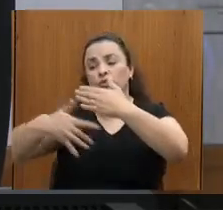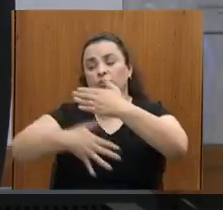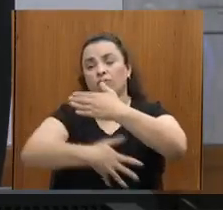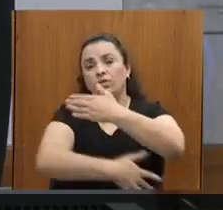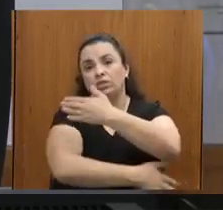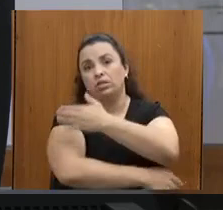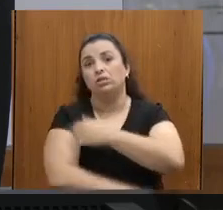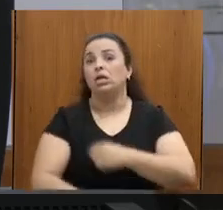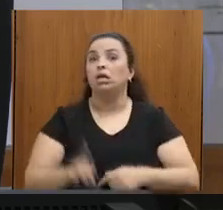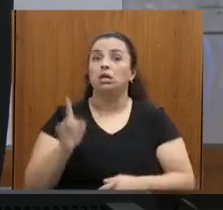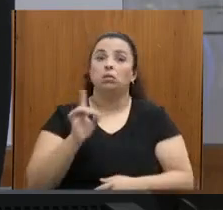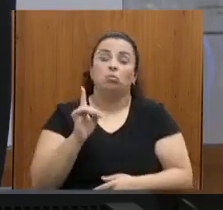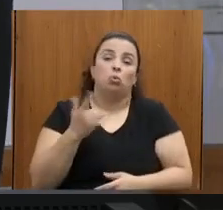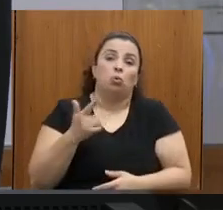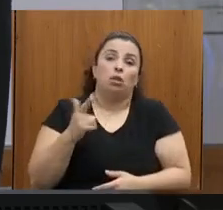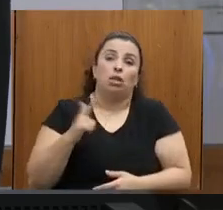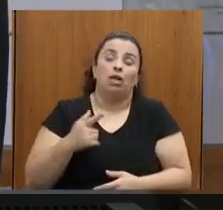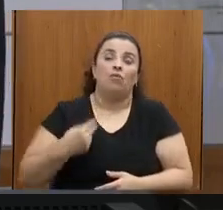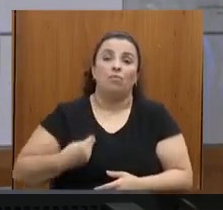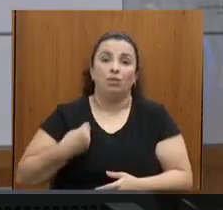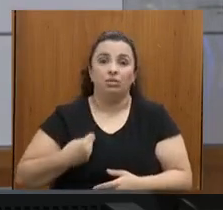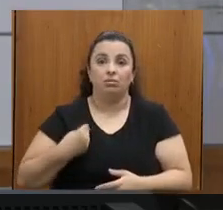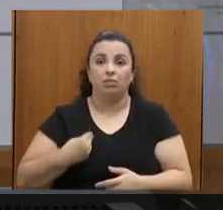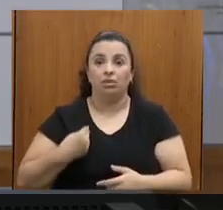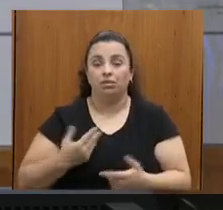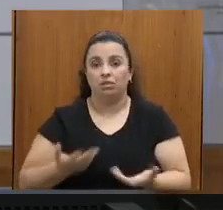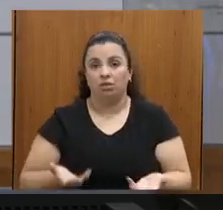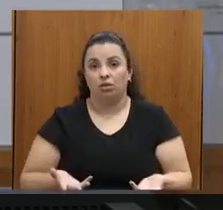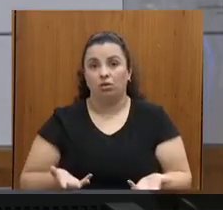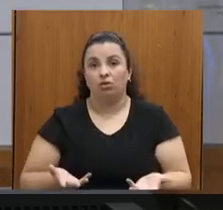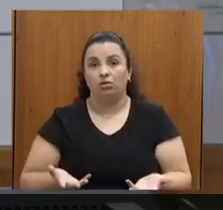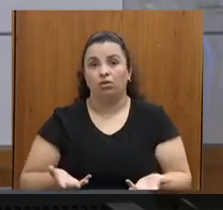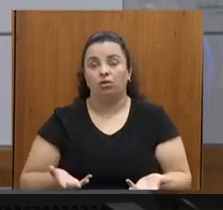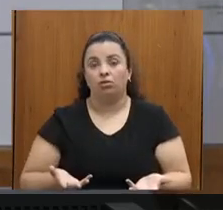deserto, para que a gente possa, no ano de 22,